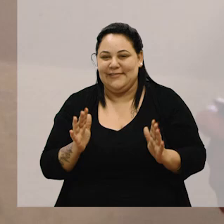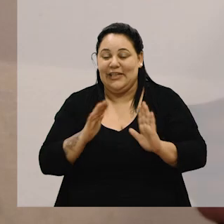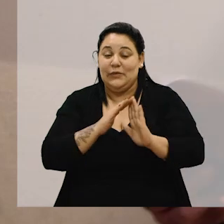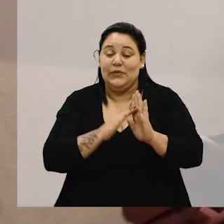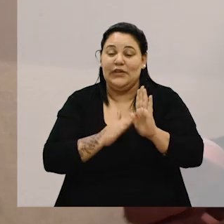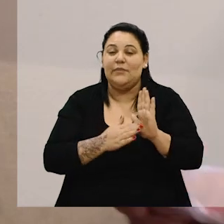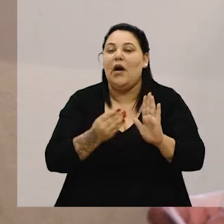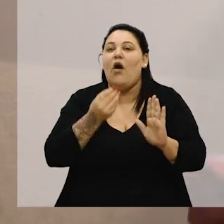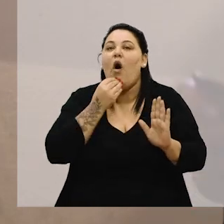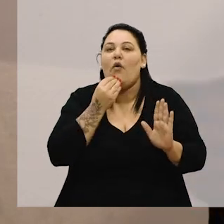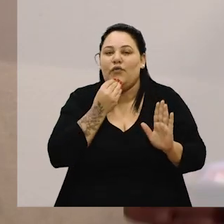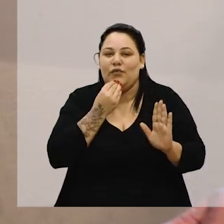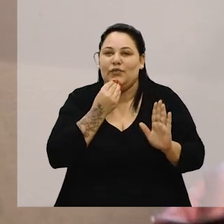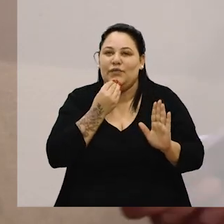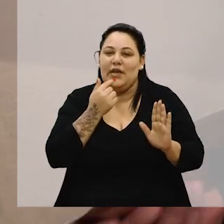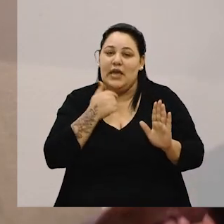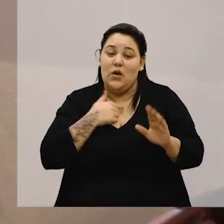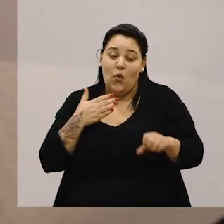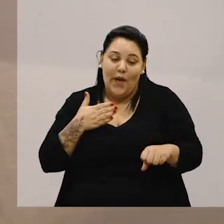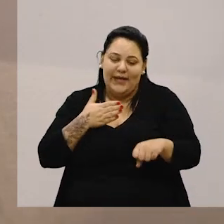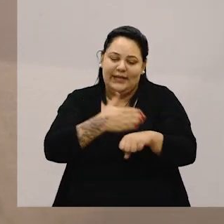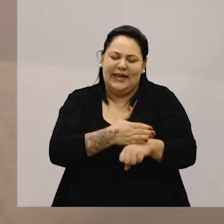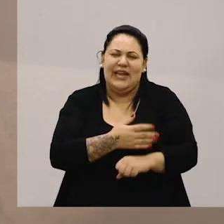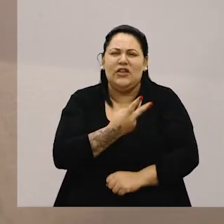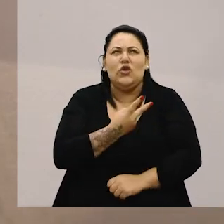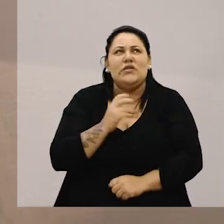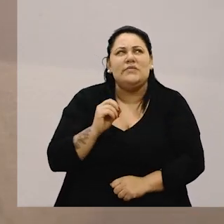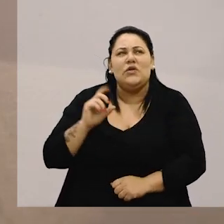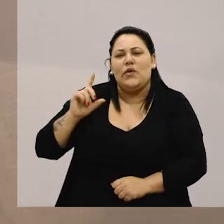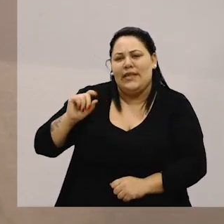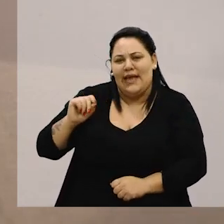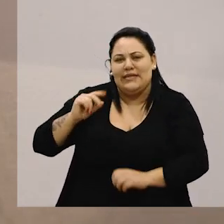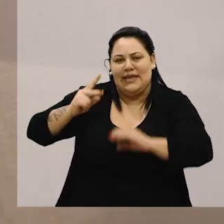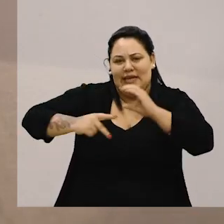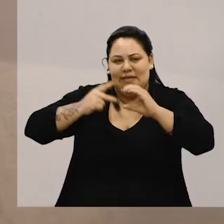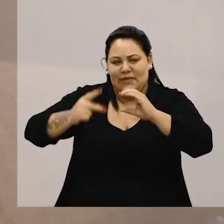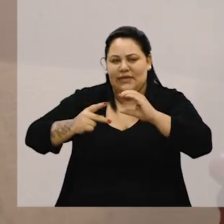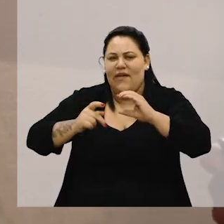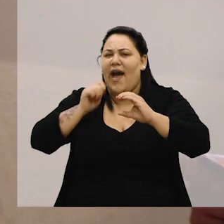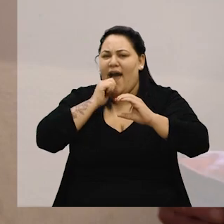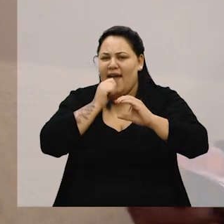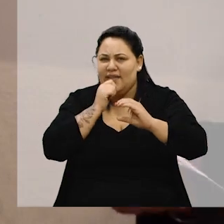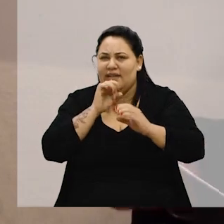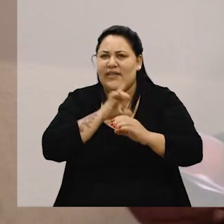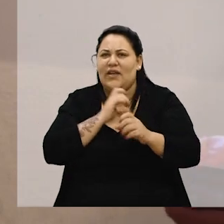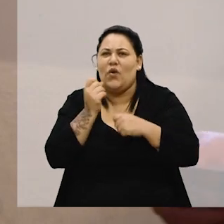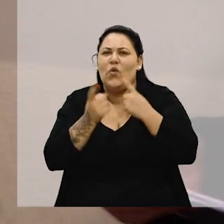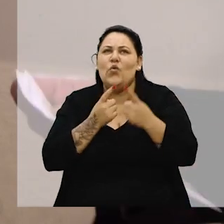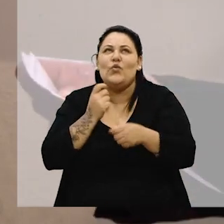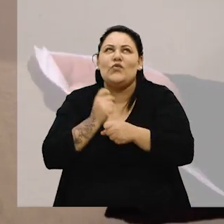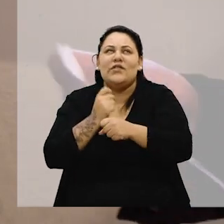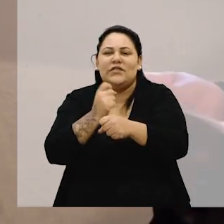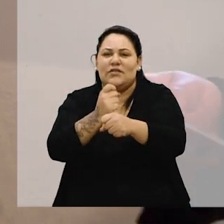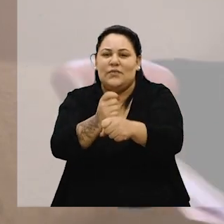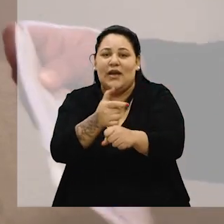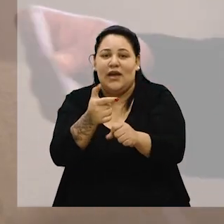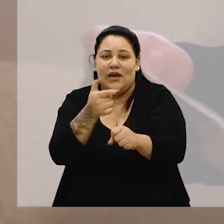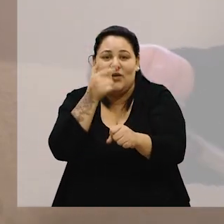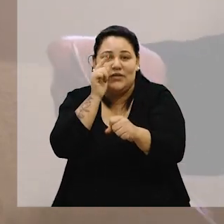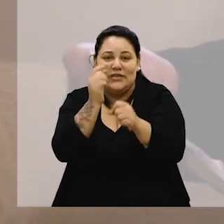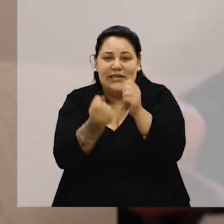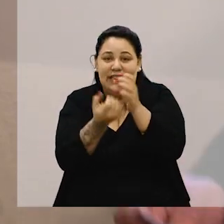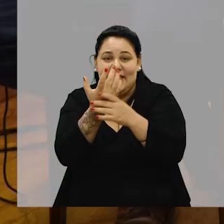o programa, claro, na medida em que eu entro na Câmara lá em 2010, eu ainda levo alguns anos para me familiarizar